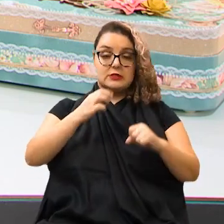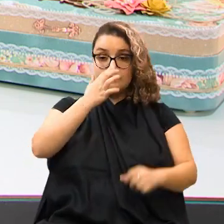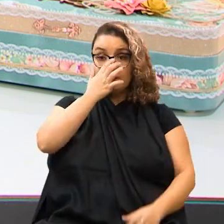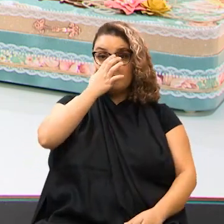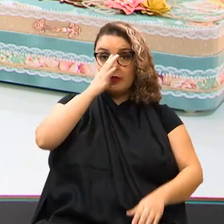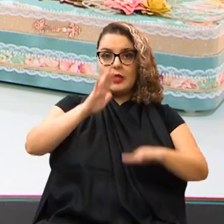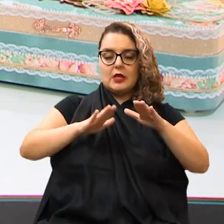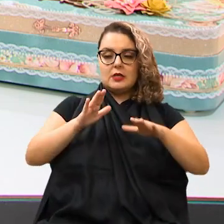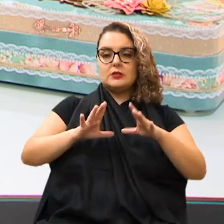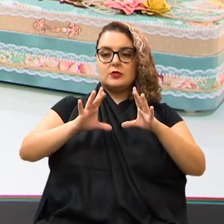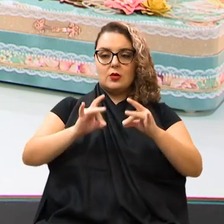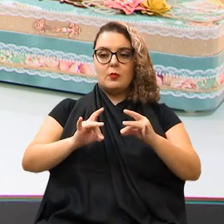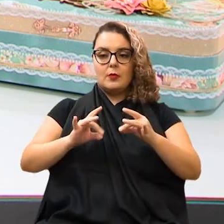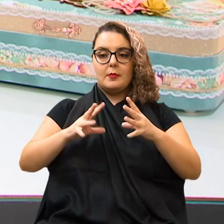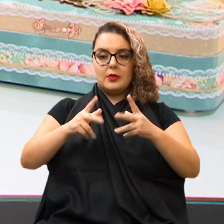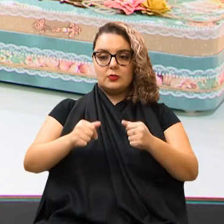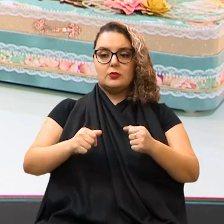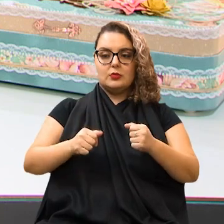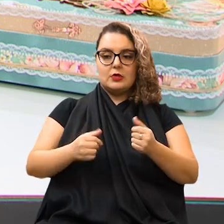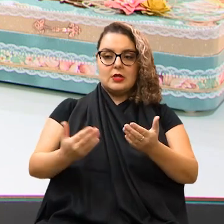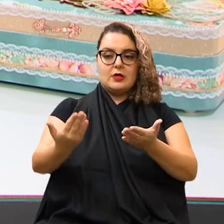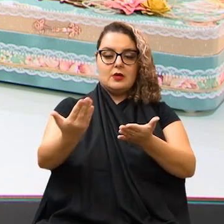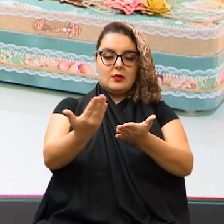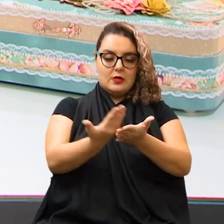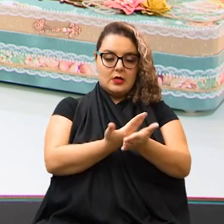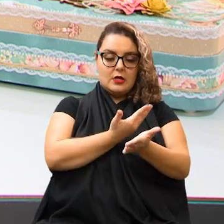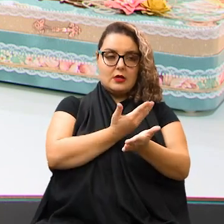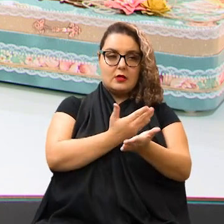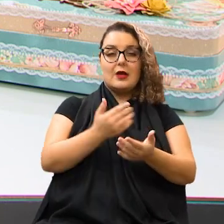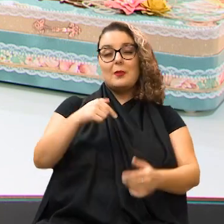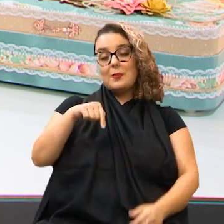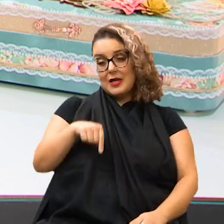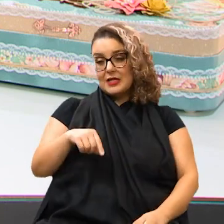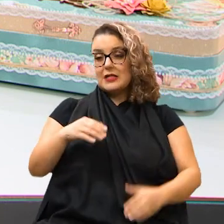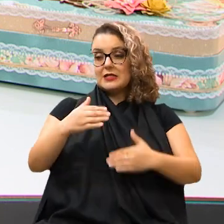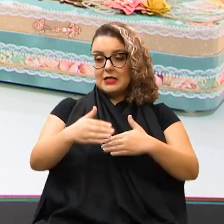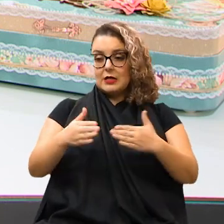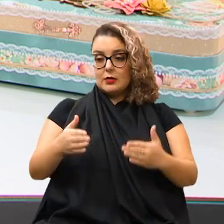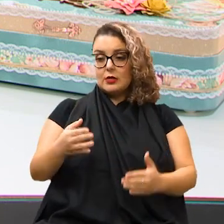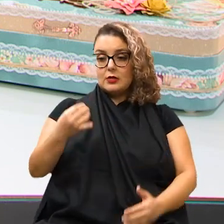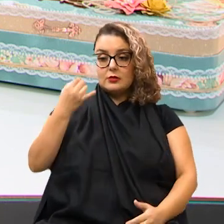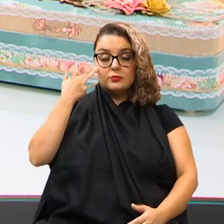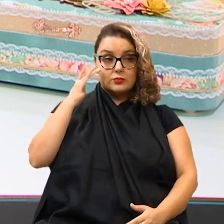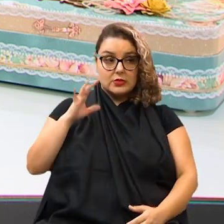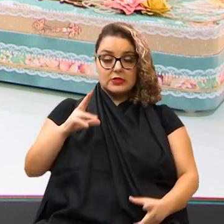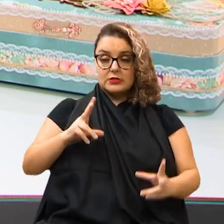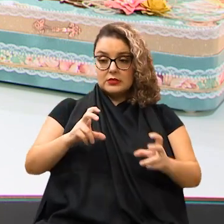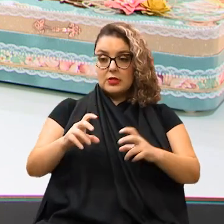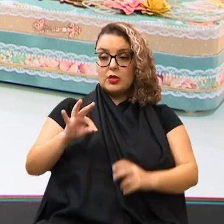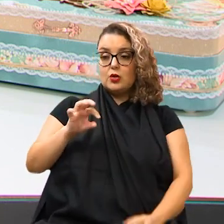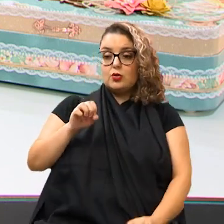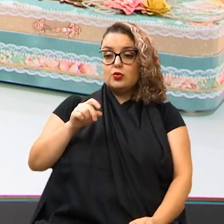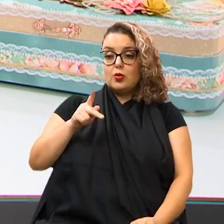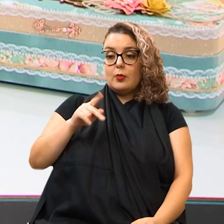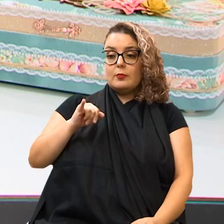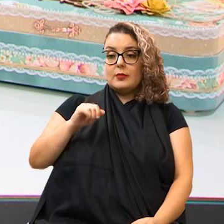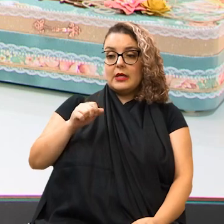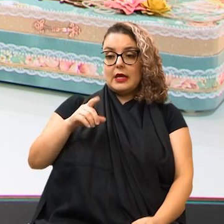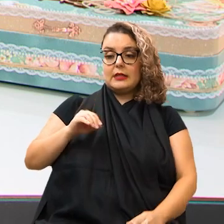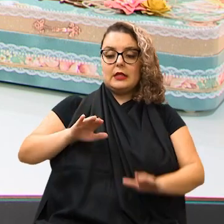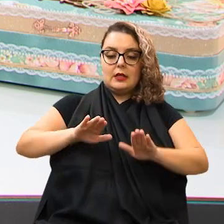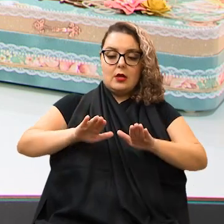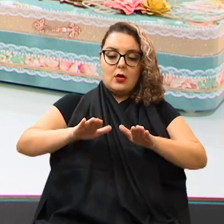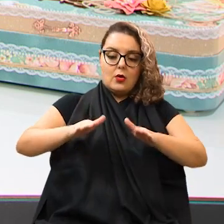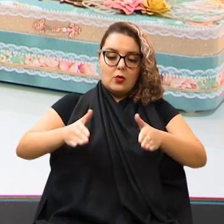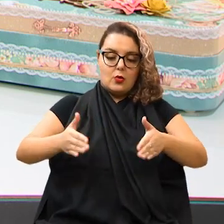você colar o papel todo e fazer o refilado com estilete. Mas essa caixa, não sei se você notou, ela é topeada, ou seja, ela tem a